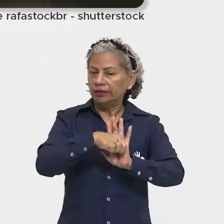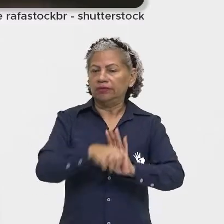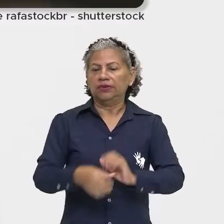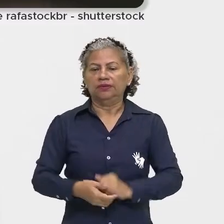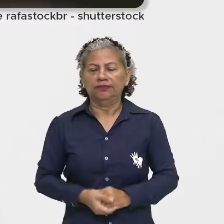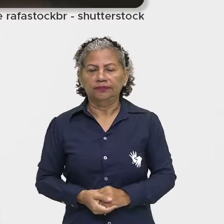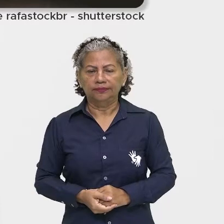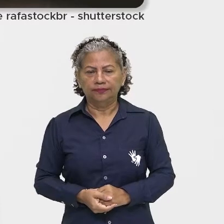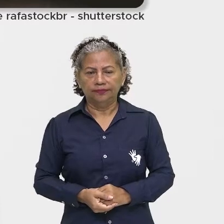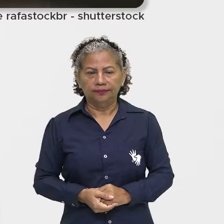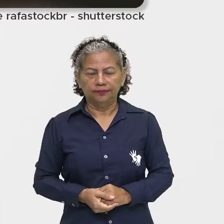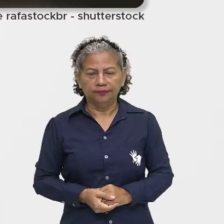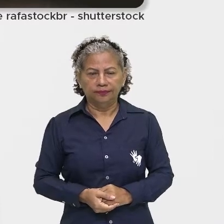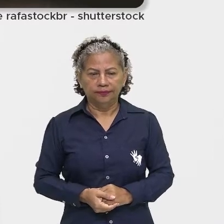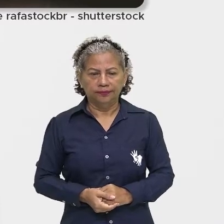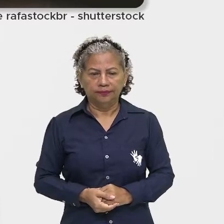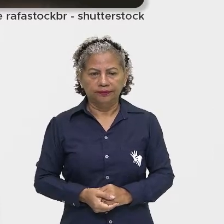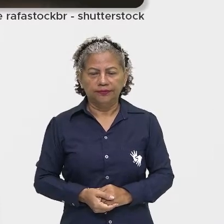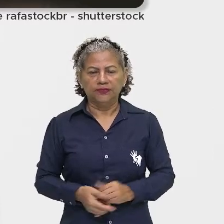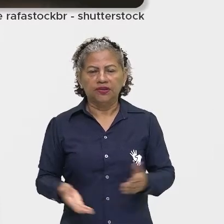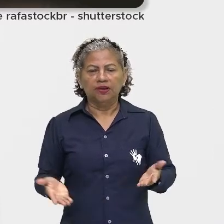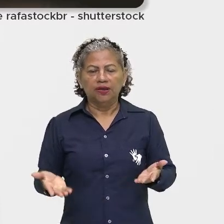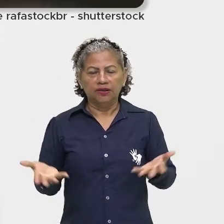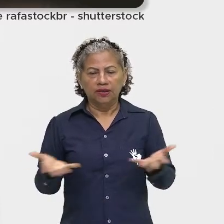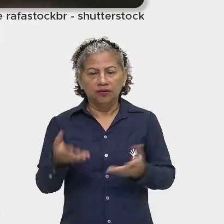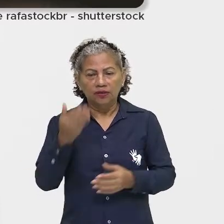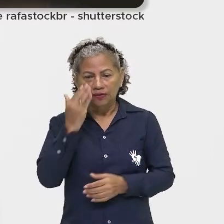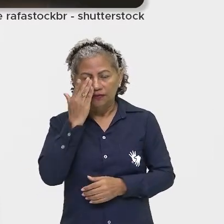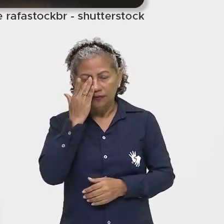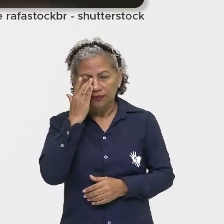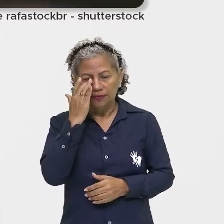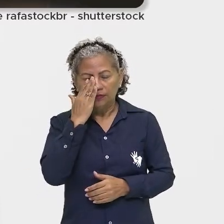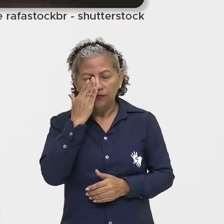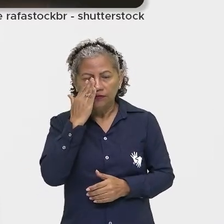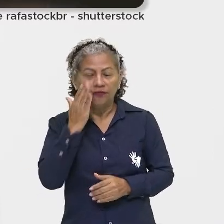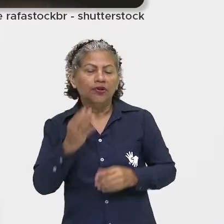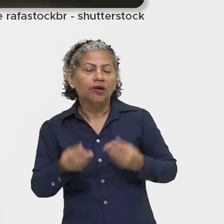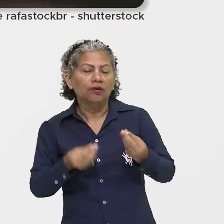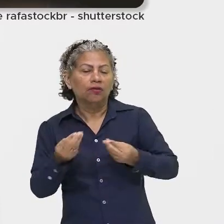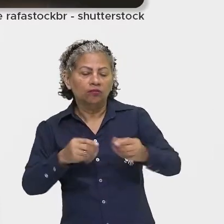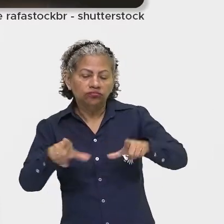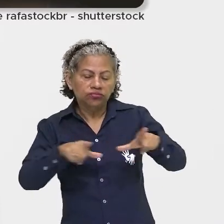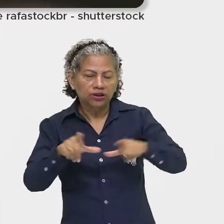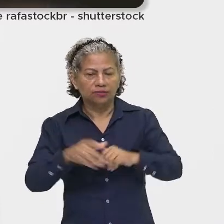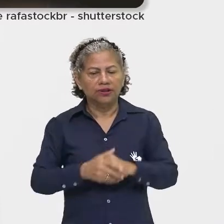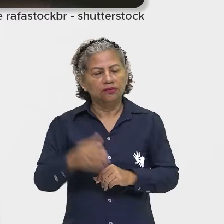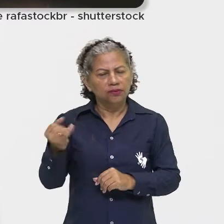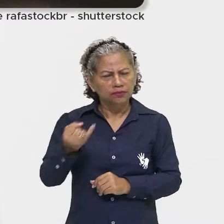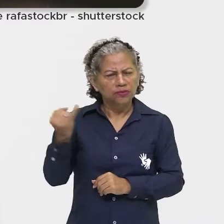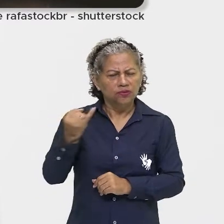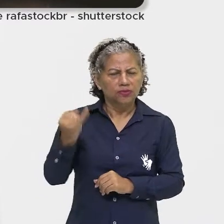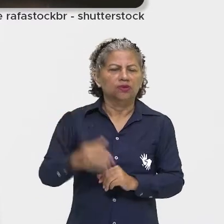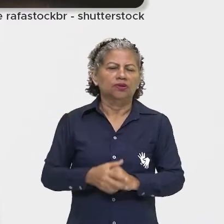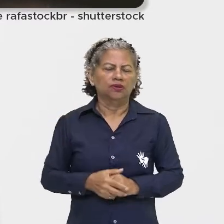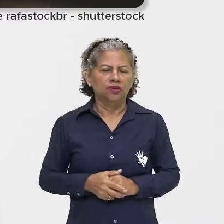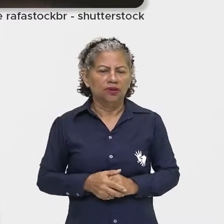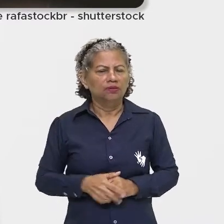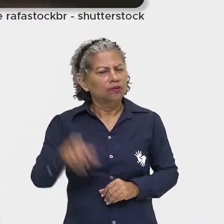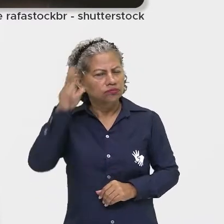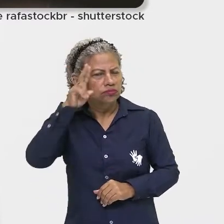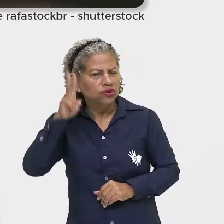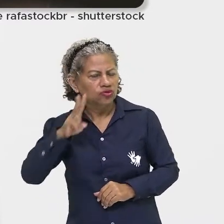a relação da netiqueta e o mercado de trabalho. Para uma empresa, é muito importante saber previamente sobre o histórico de